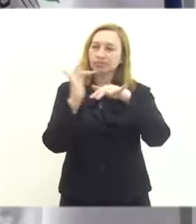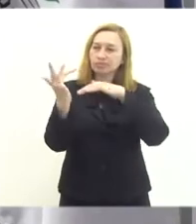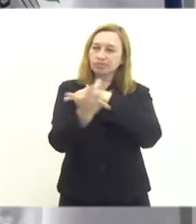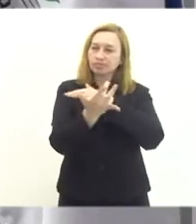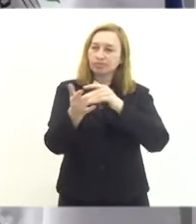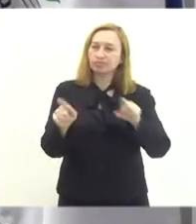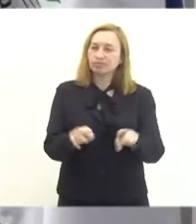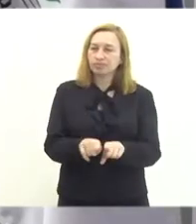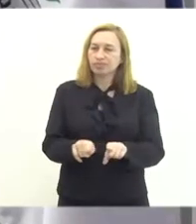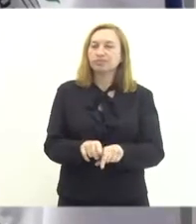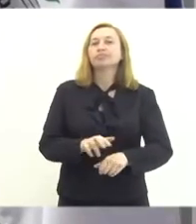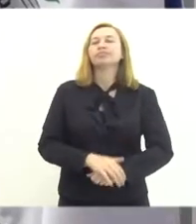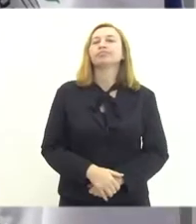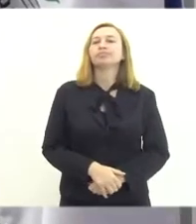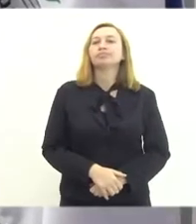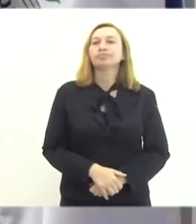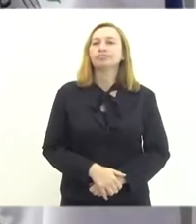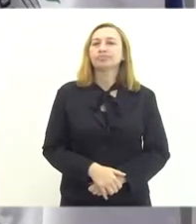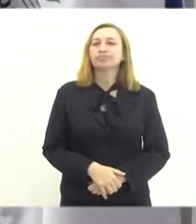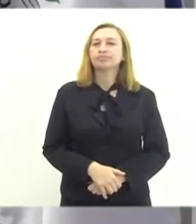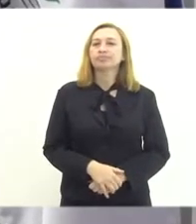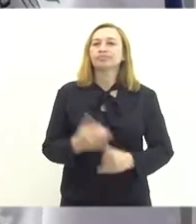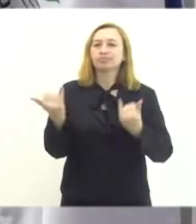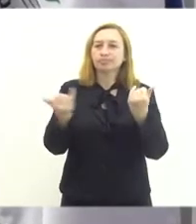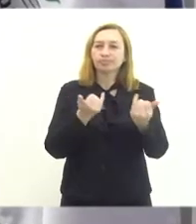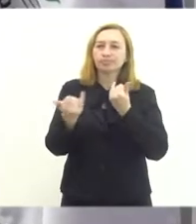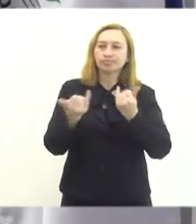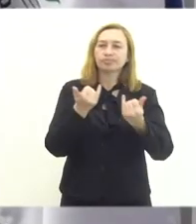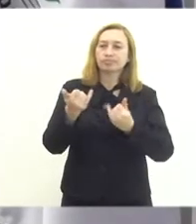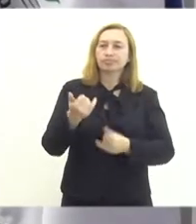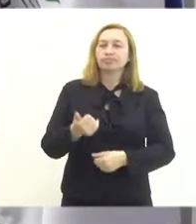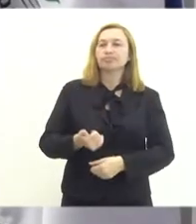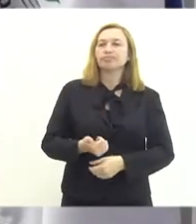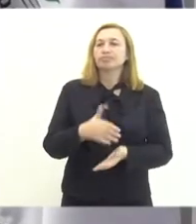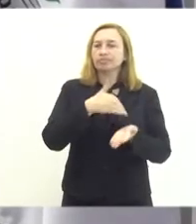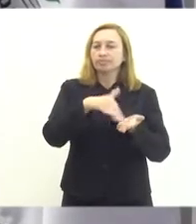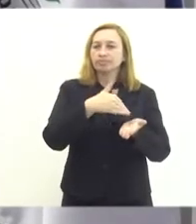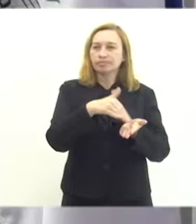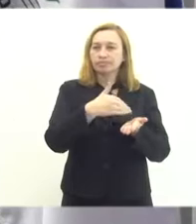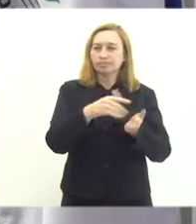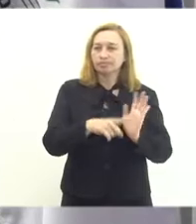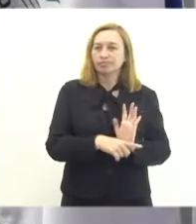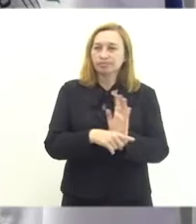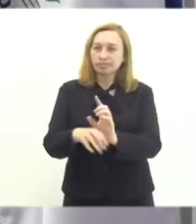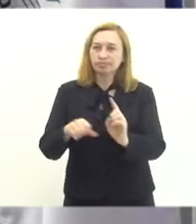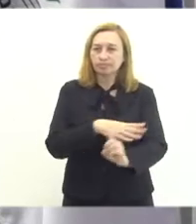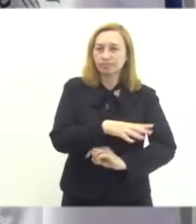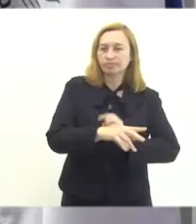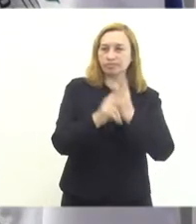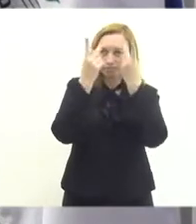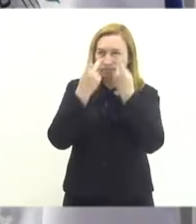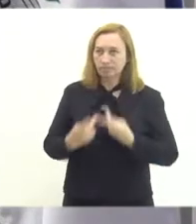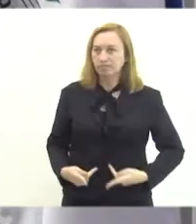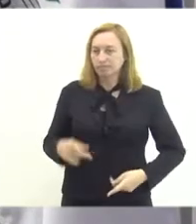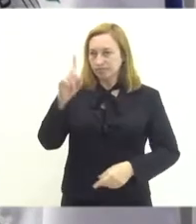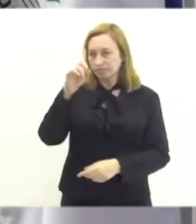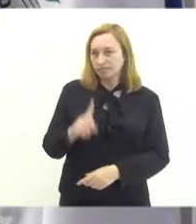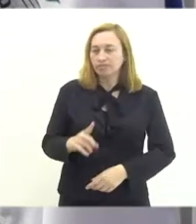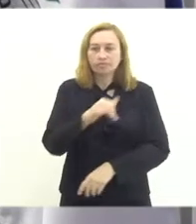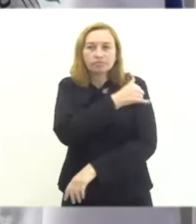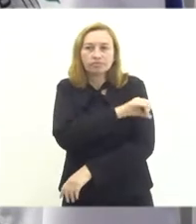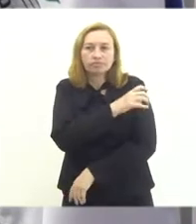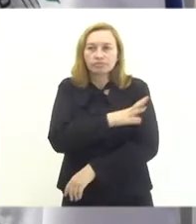sociais o segundo informação da Secretaria Municipal de assistência social e direitos humanos do Rio de Janeiro